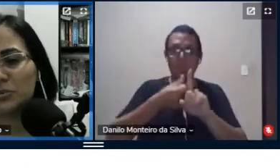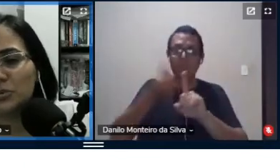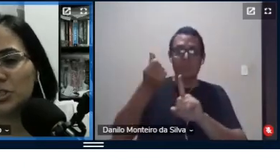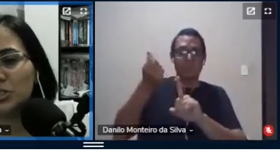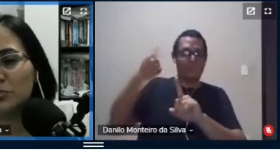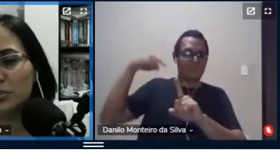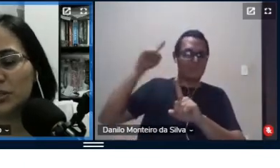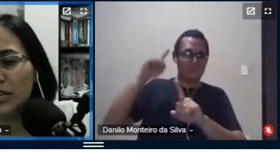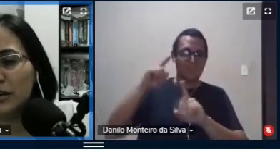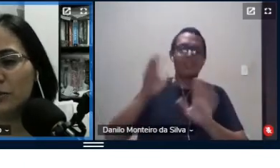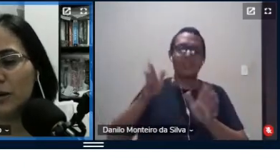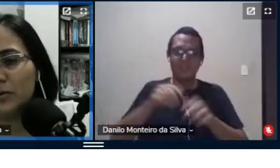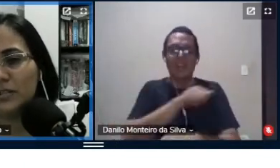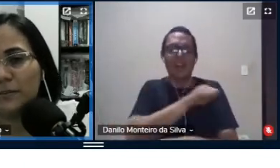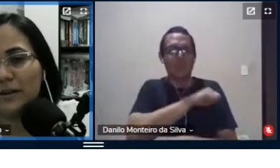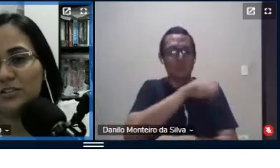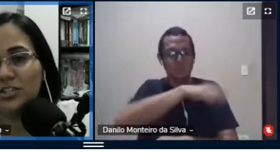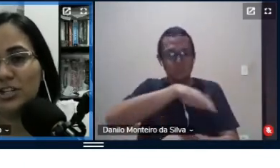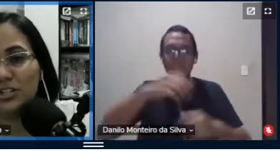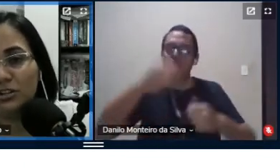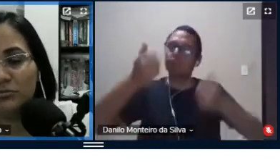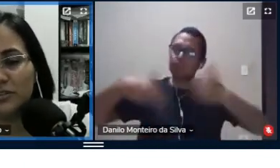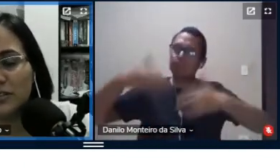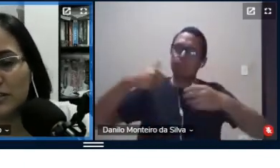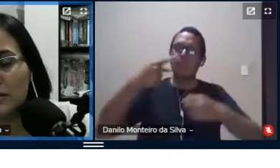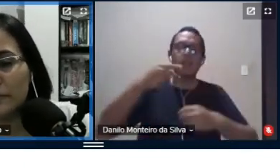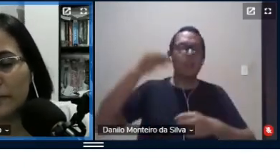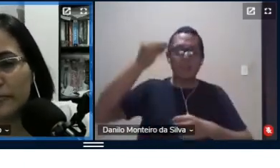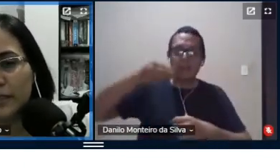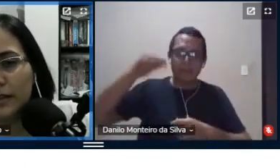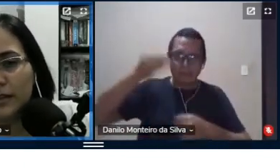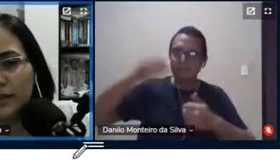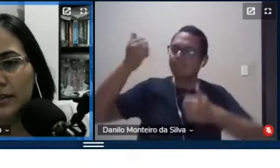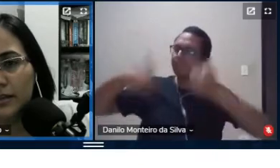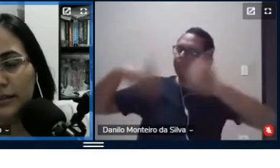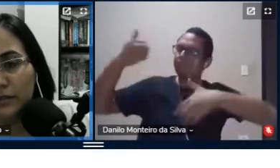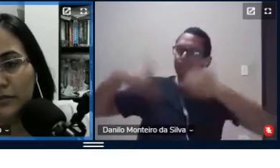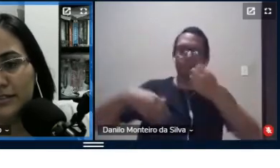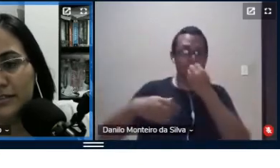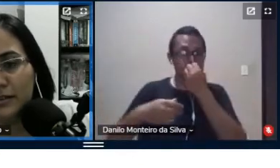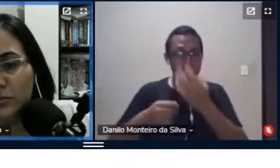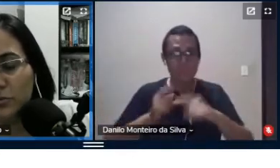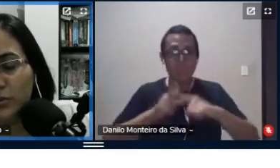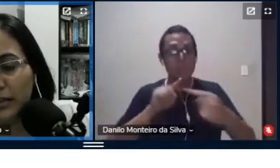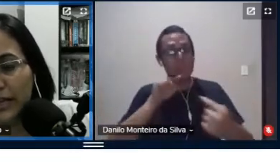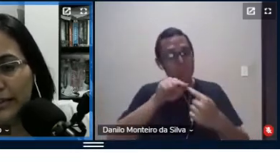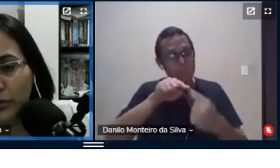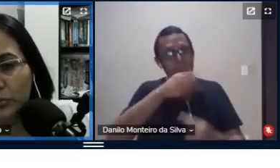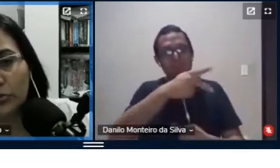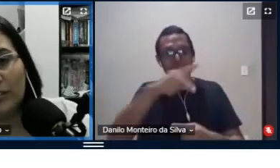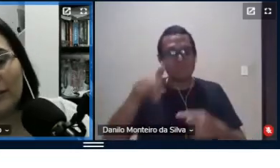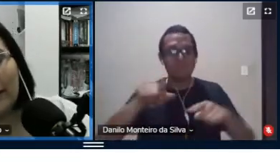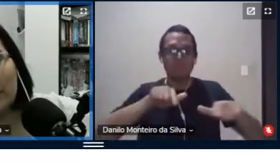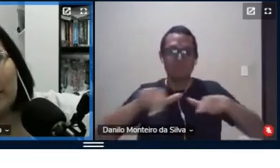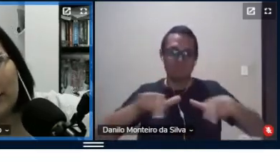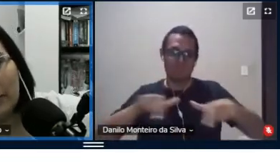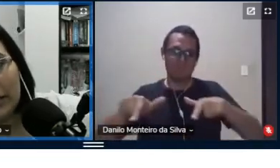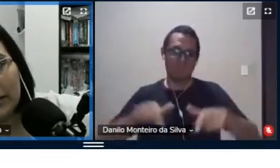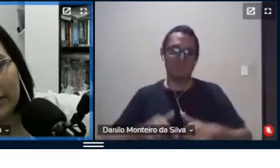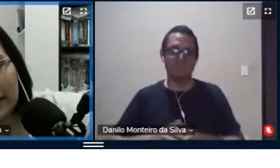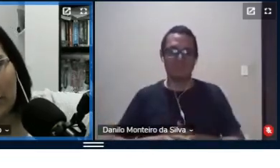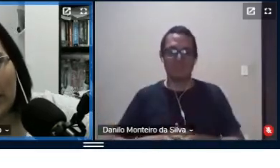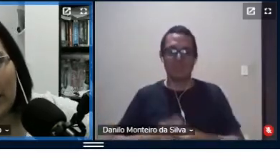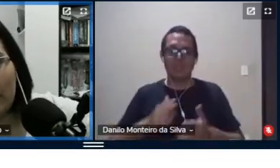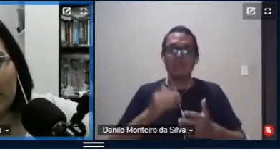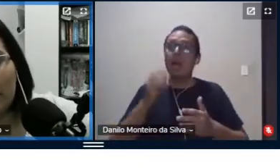gente foi discutindo porque é uma coisa que é mais dia a dia de vocês, né? Talvez não cada um dos ensaios em si,